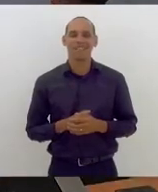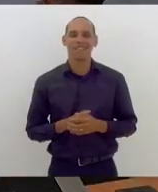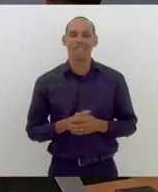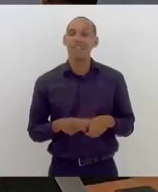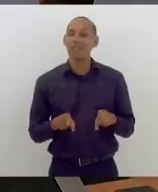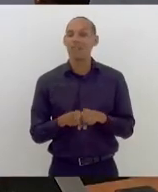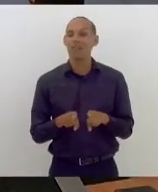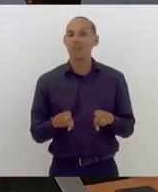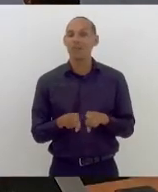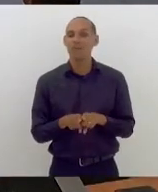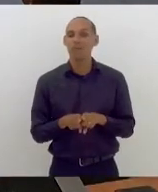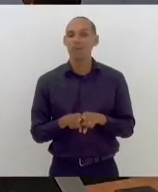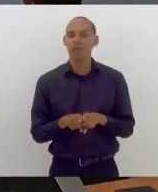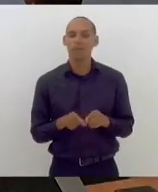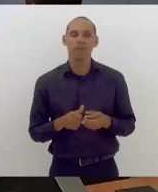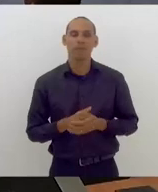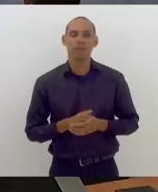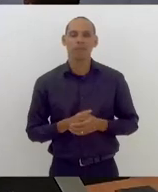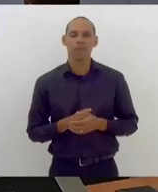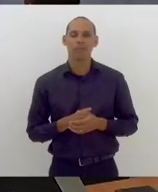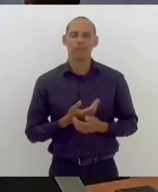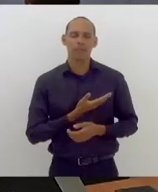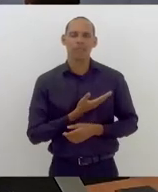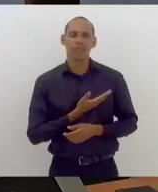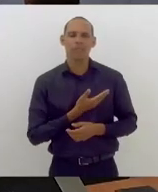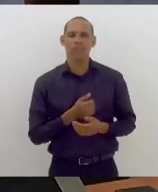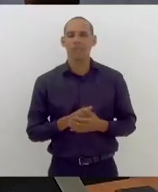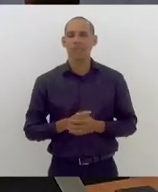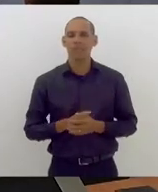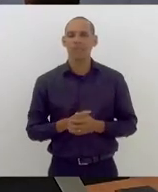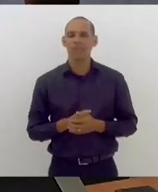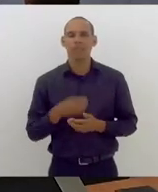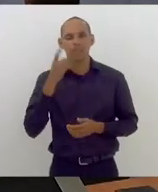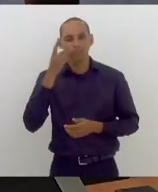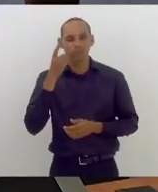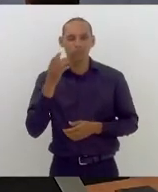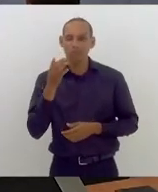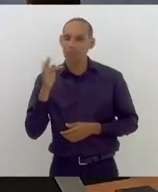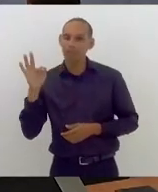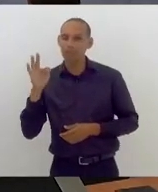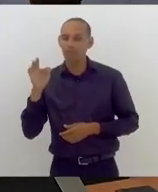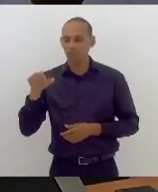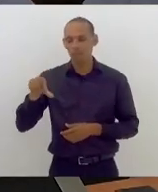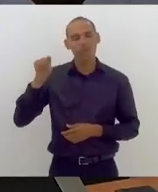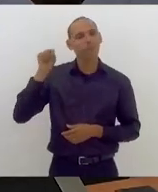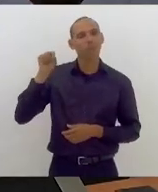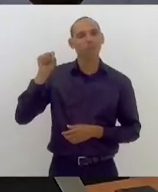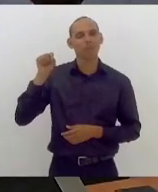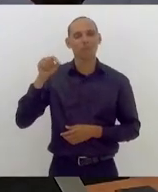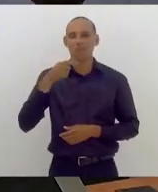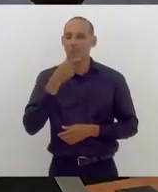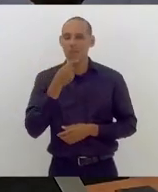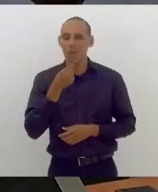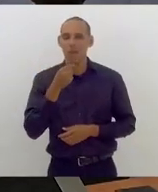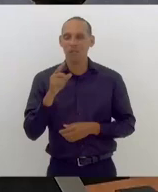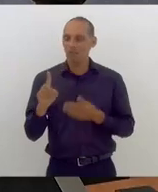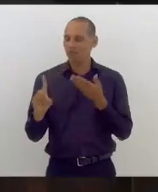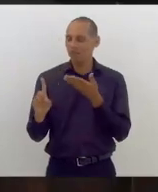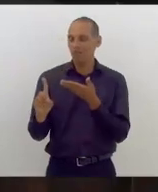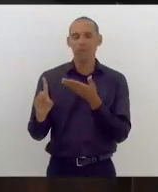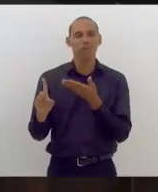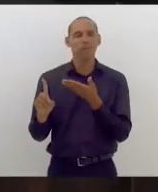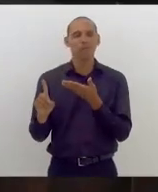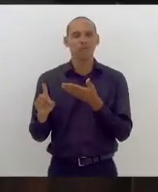Gostaria também de dar a palavra, querido amigo, deputado federal eleito, homem que cuida